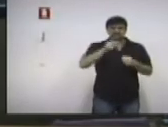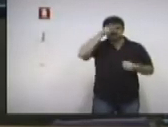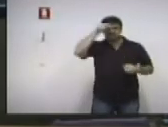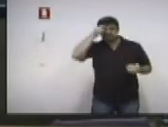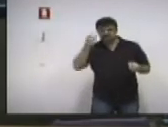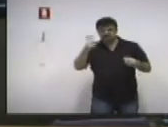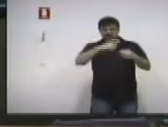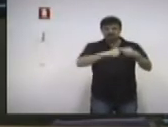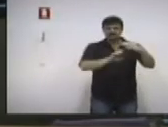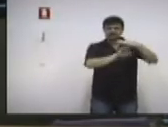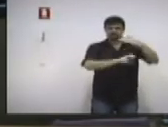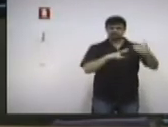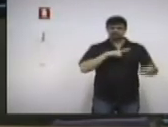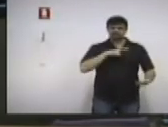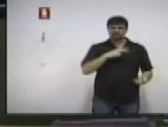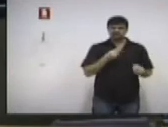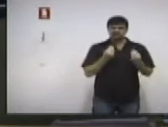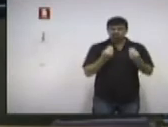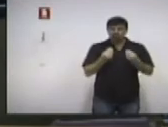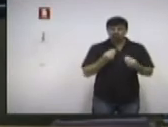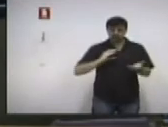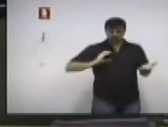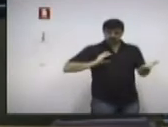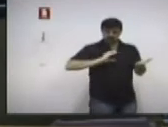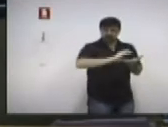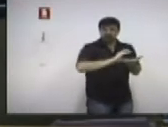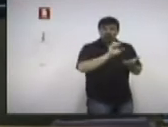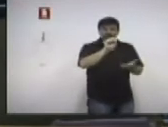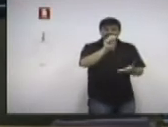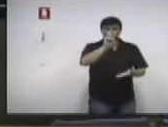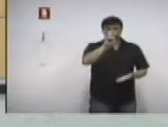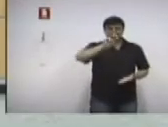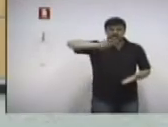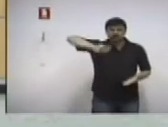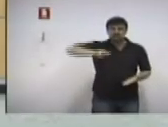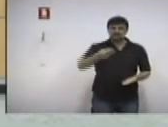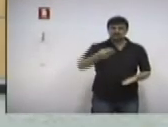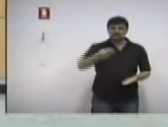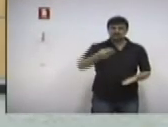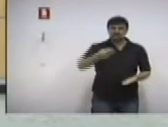público-privada apenas a título de reflexão senhor presidente obrigado